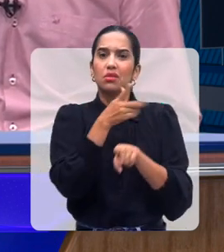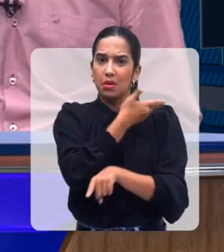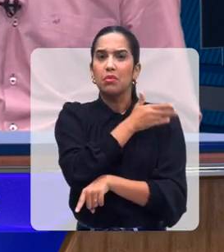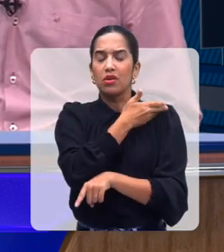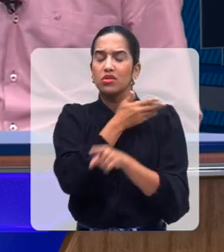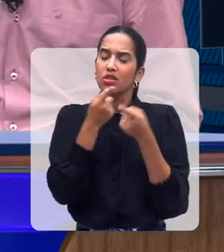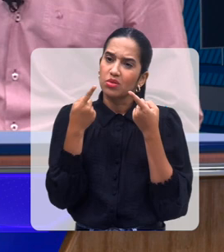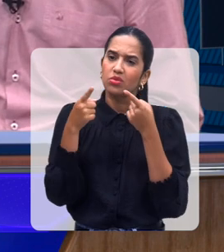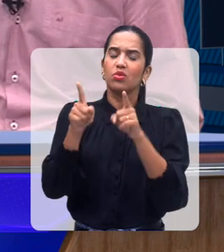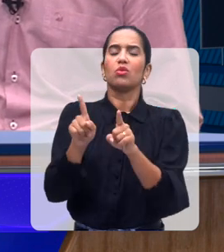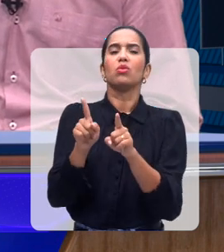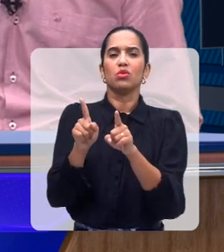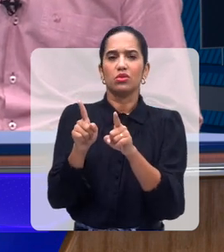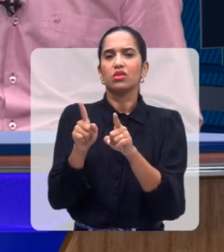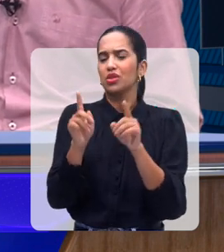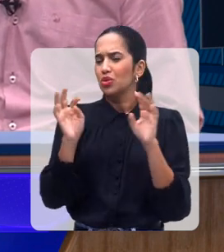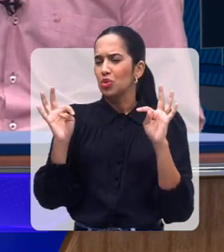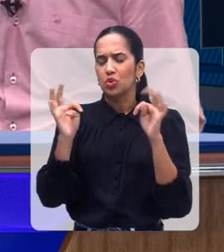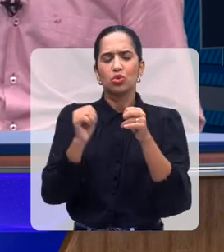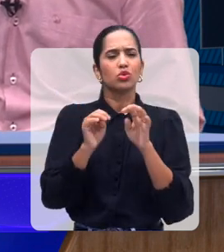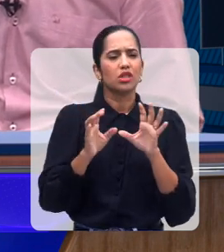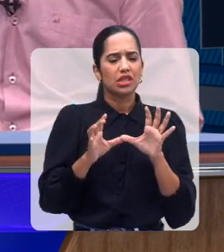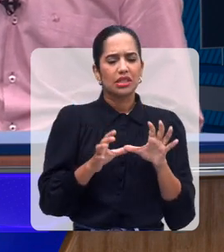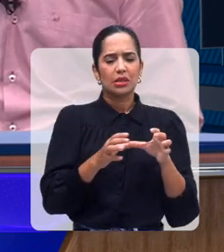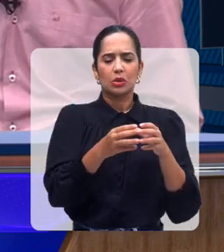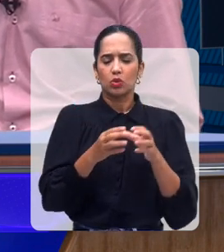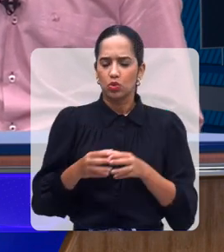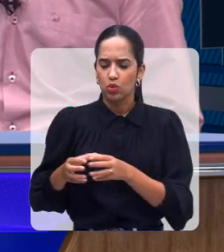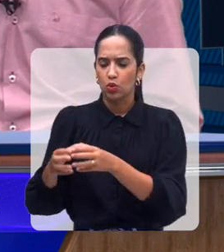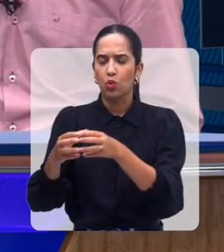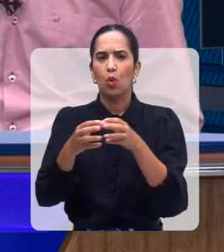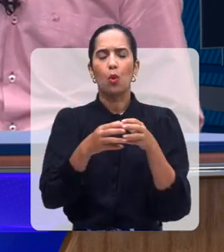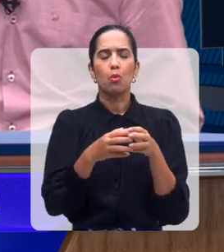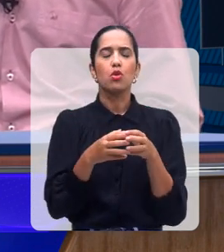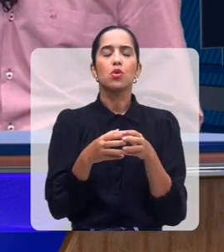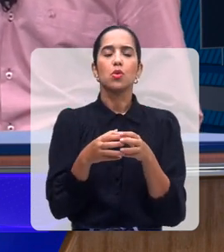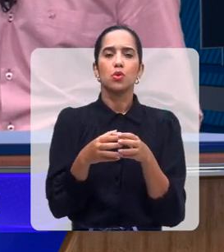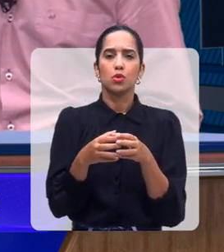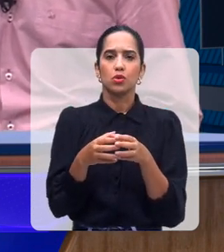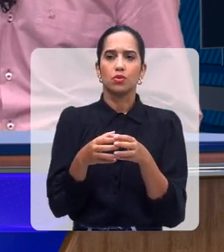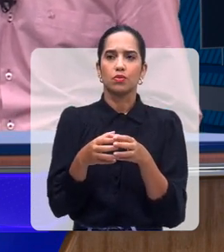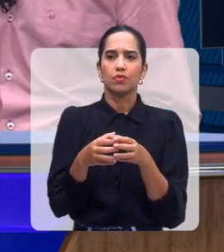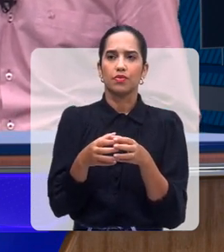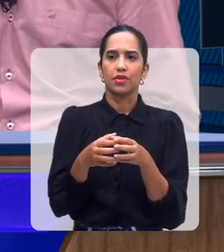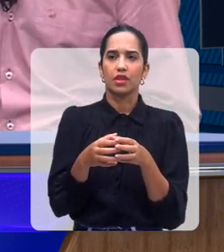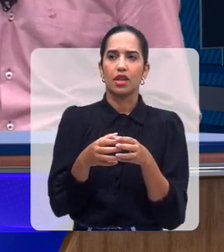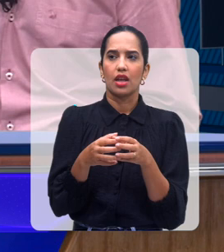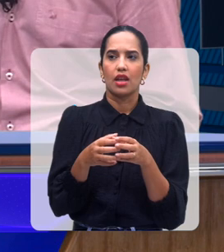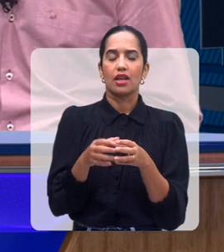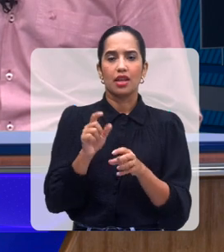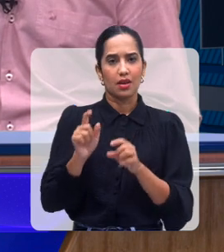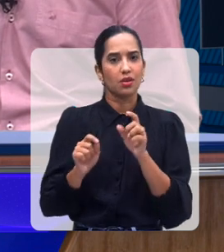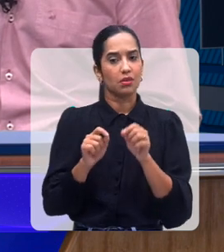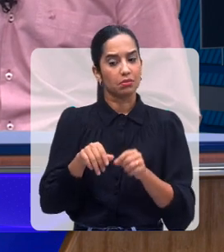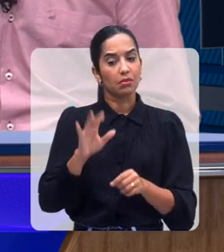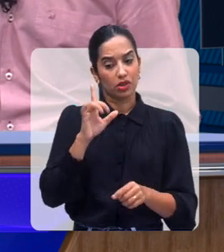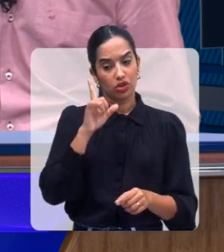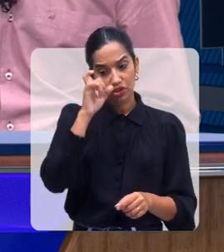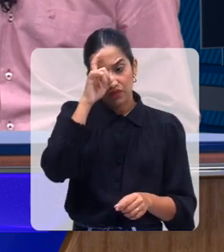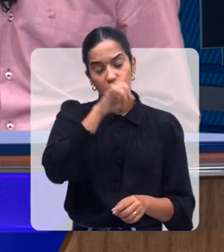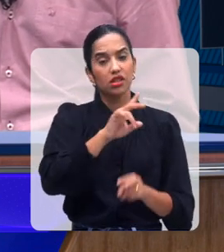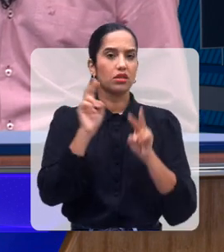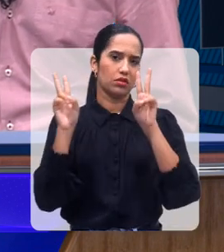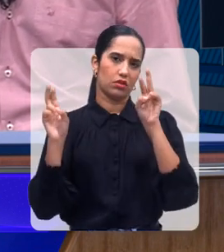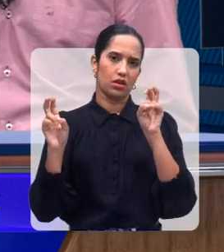preconceito existente contra todas essas categorias, aí, Vilma, aí a bola é um pouquinho mais pesada, né? E